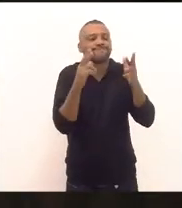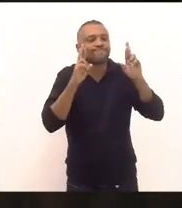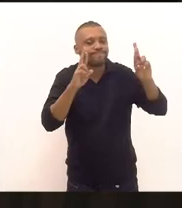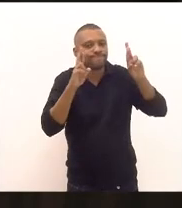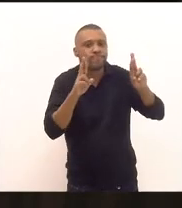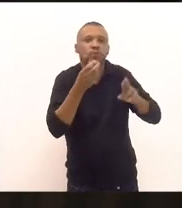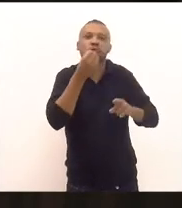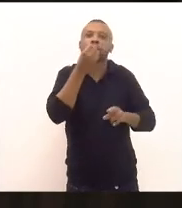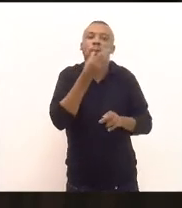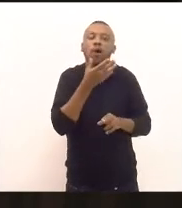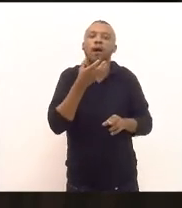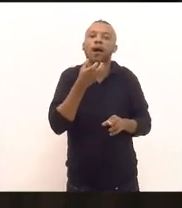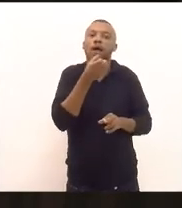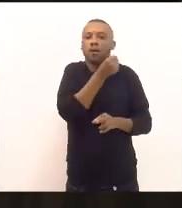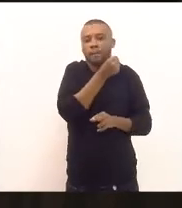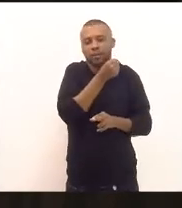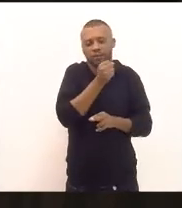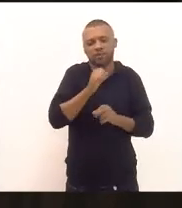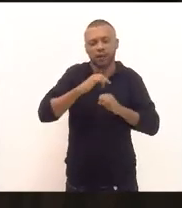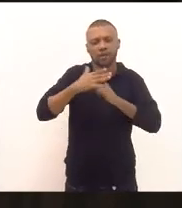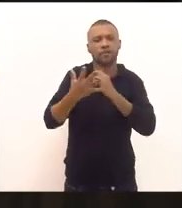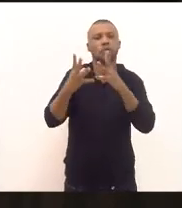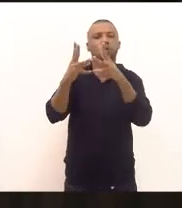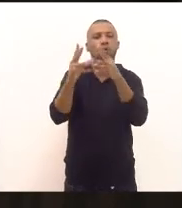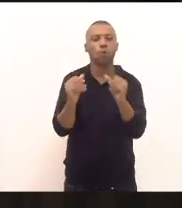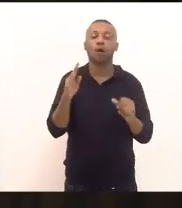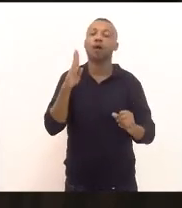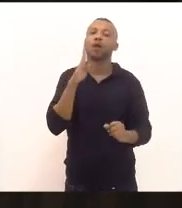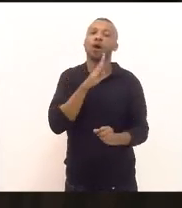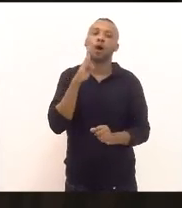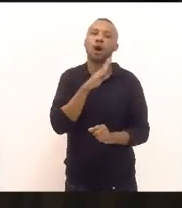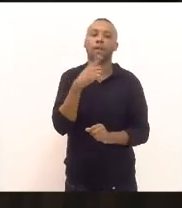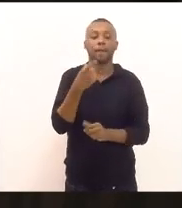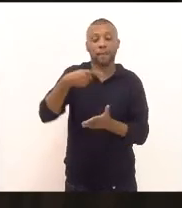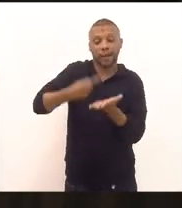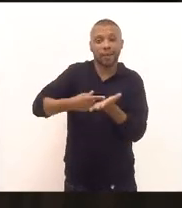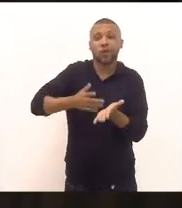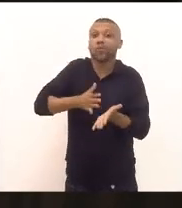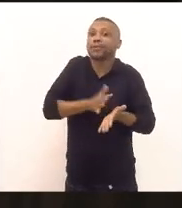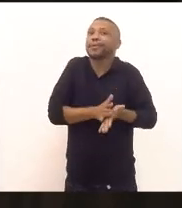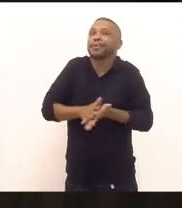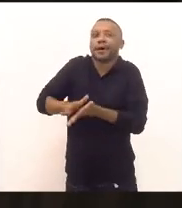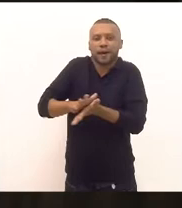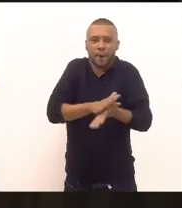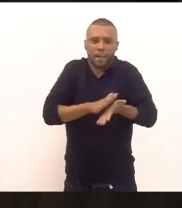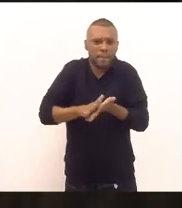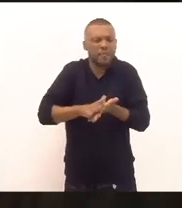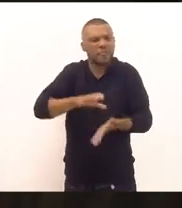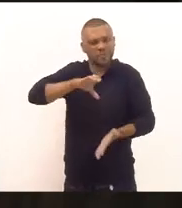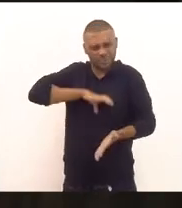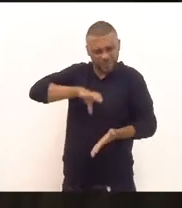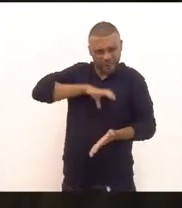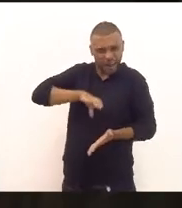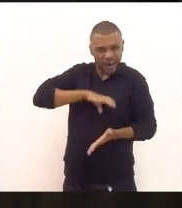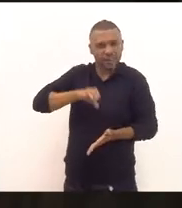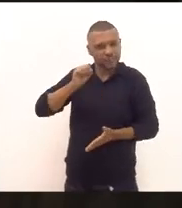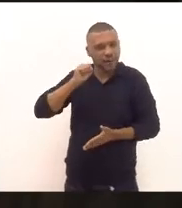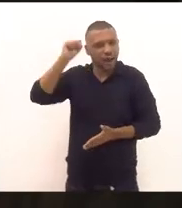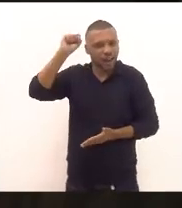uma boa recuperação que se recupere logo para o nosso samba plano para o Vascão